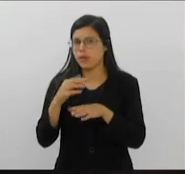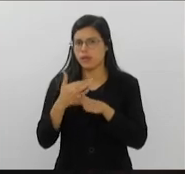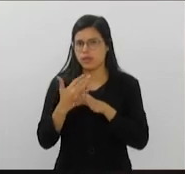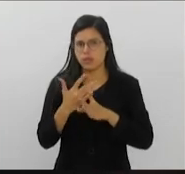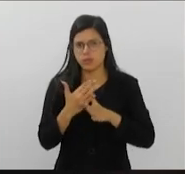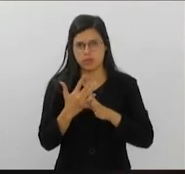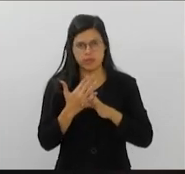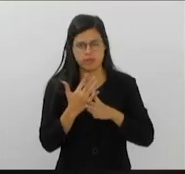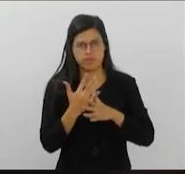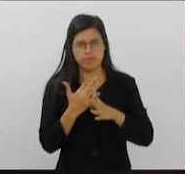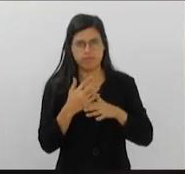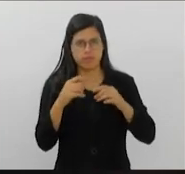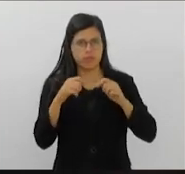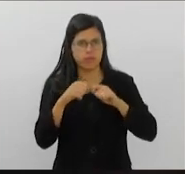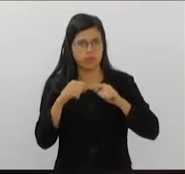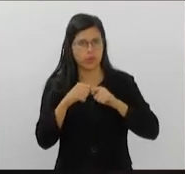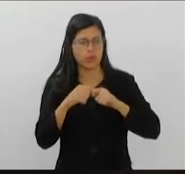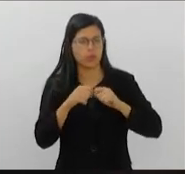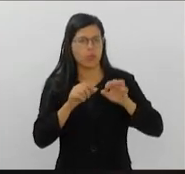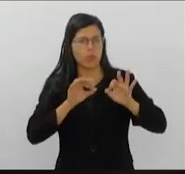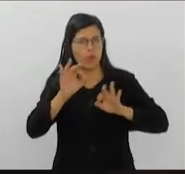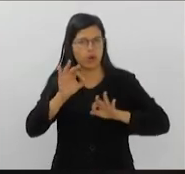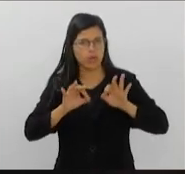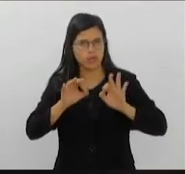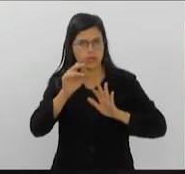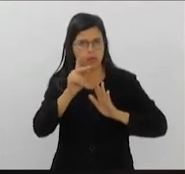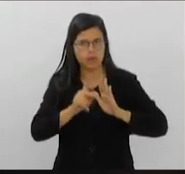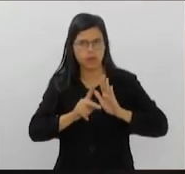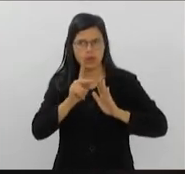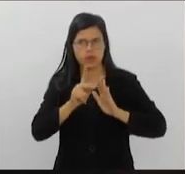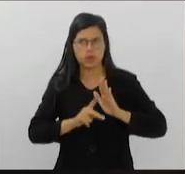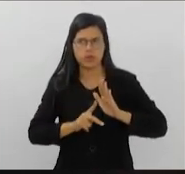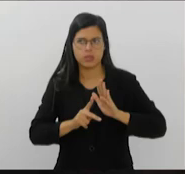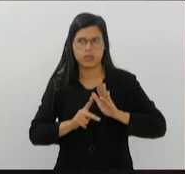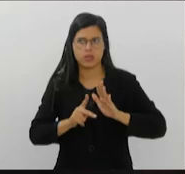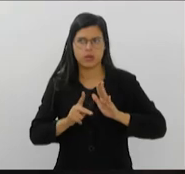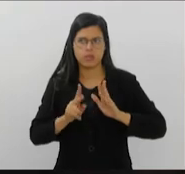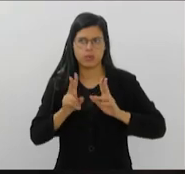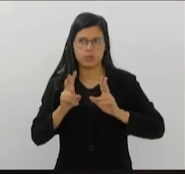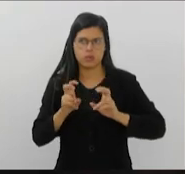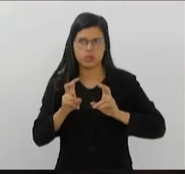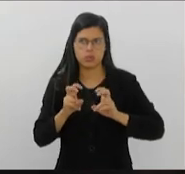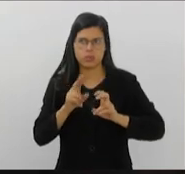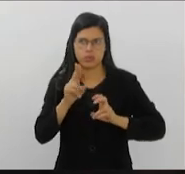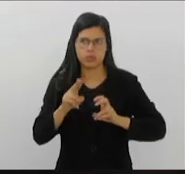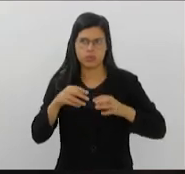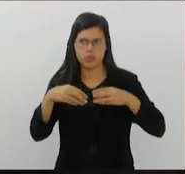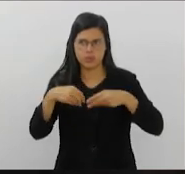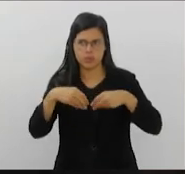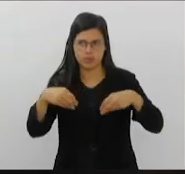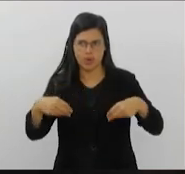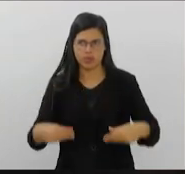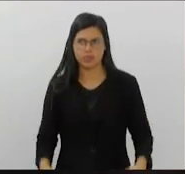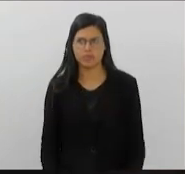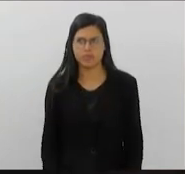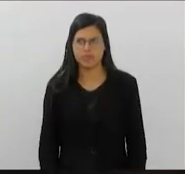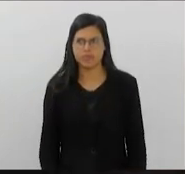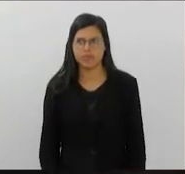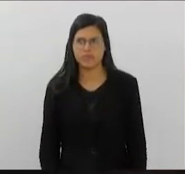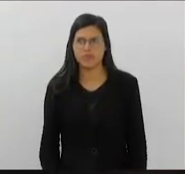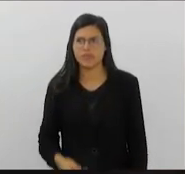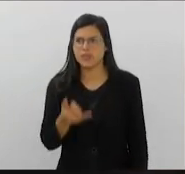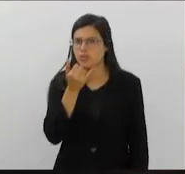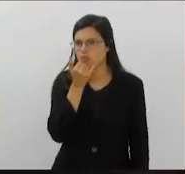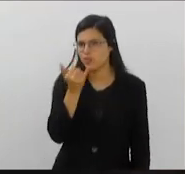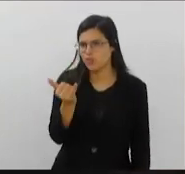onde é feito o planejamento e ordenamento do uso e ocupação do solo. Ah,